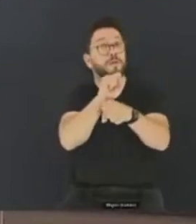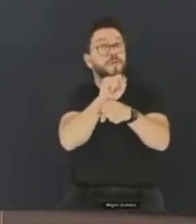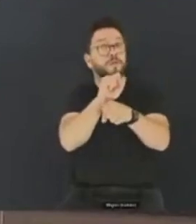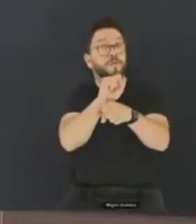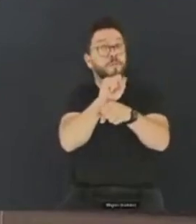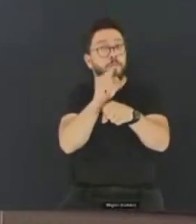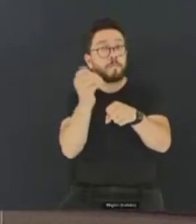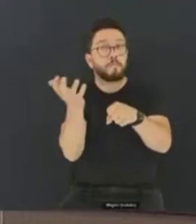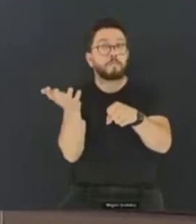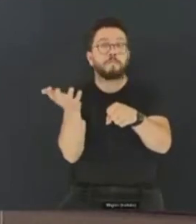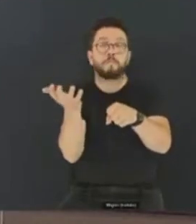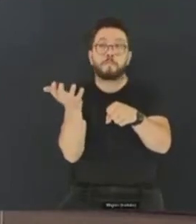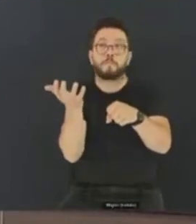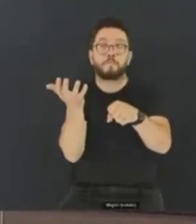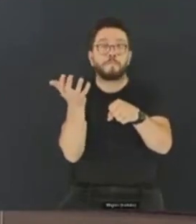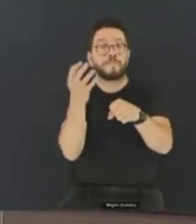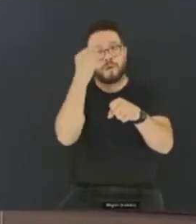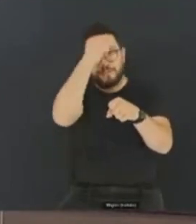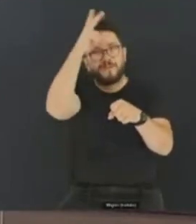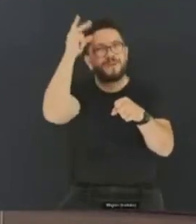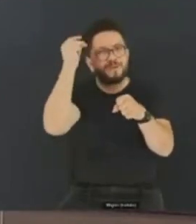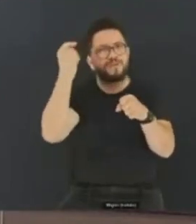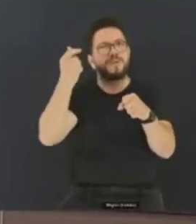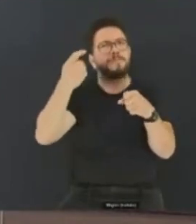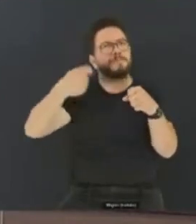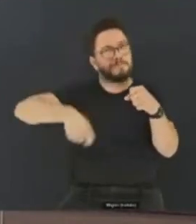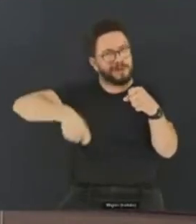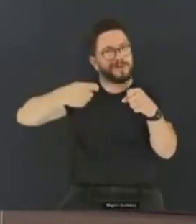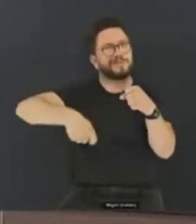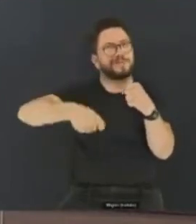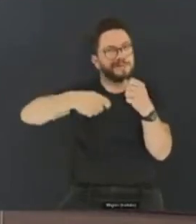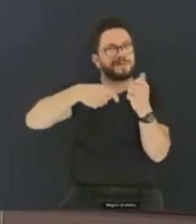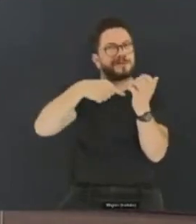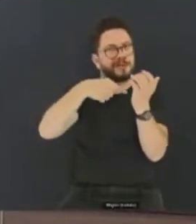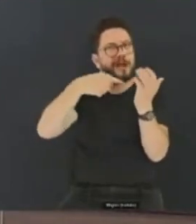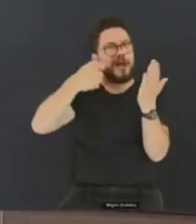revisão da Prefeitura quanto à régua do desconto em quem já está aposentado.